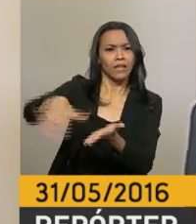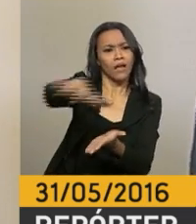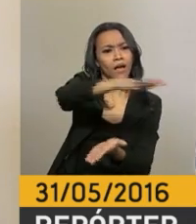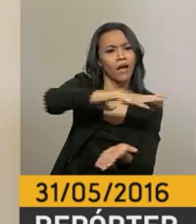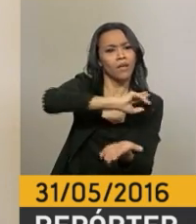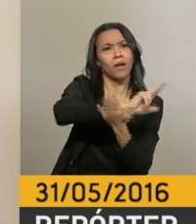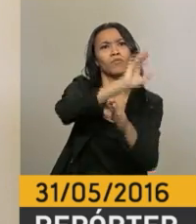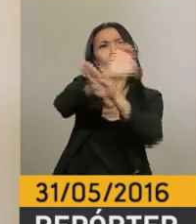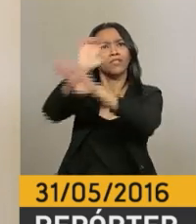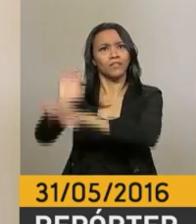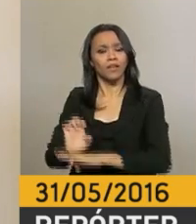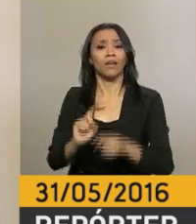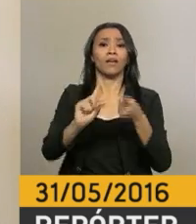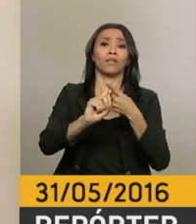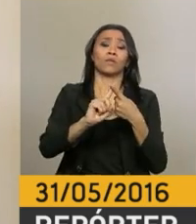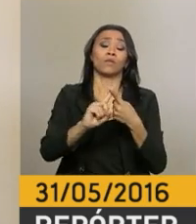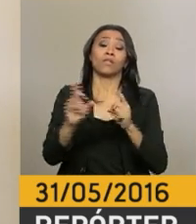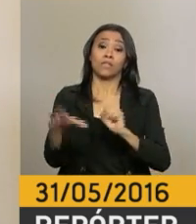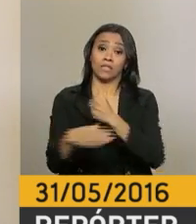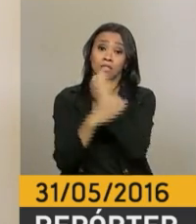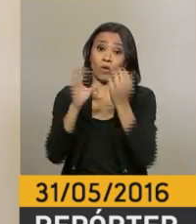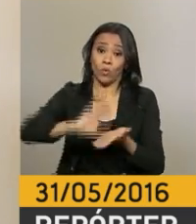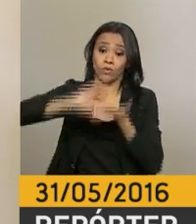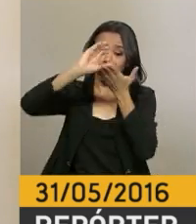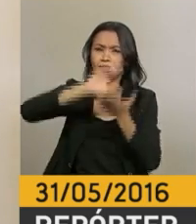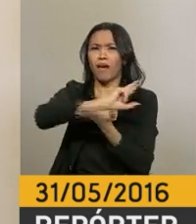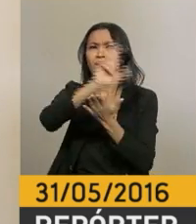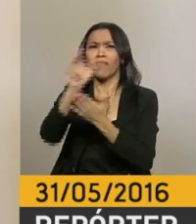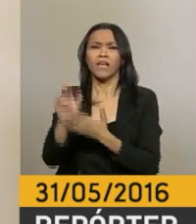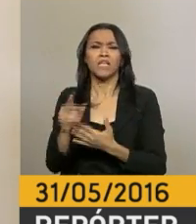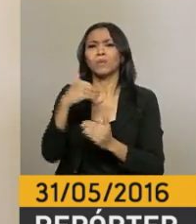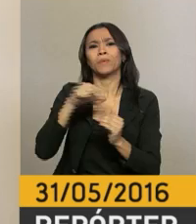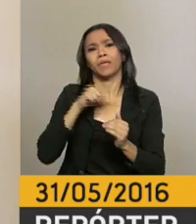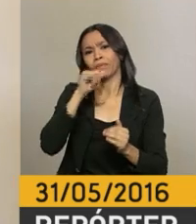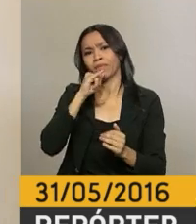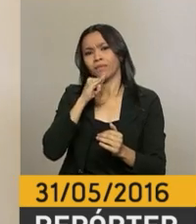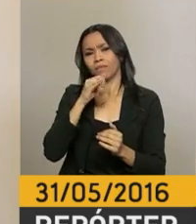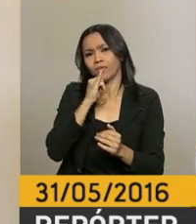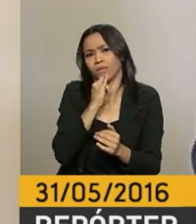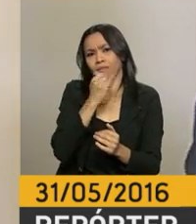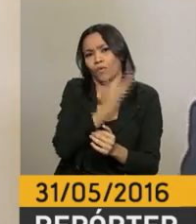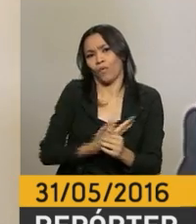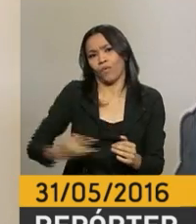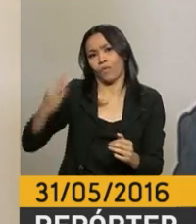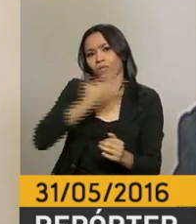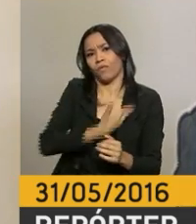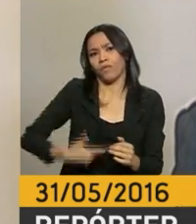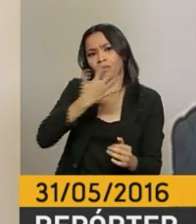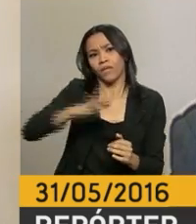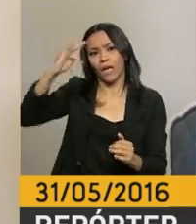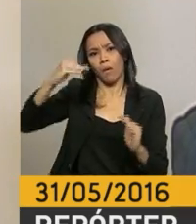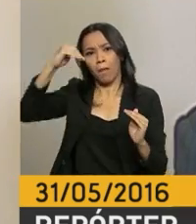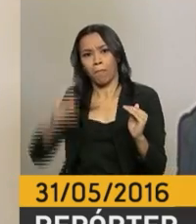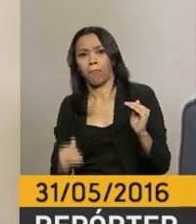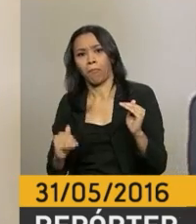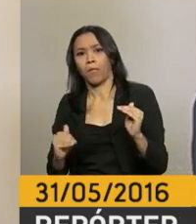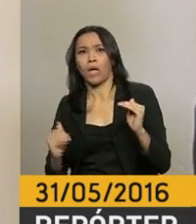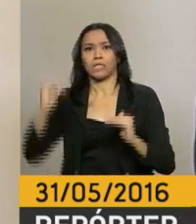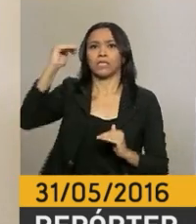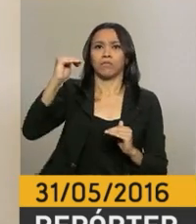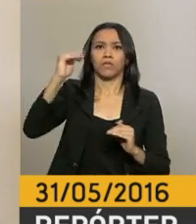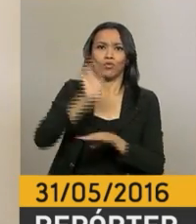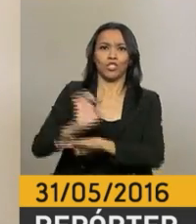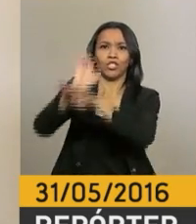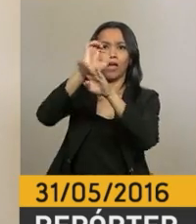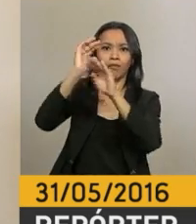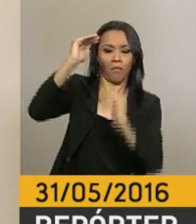Justiça, em coordenação. Não há hierarquia entre União e Estados, deve haver parceria, não hierarquia,